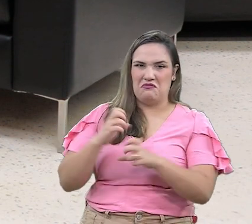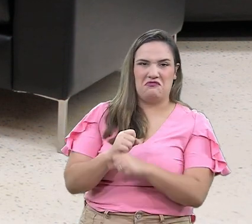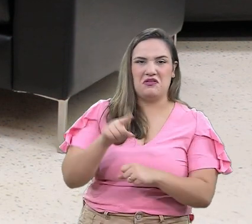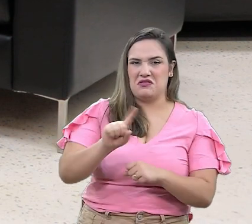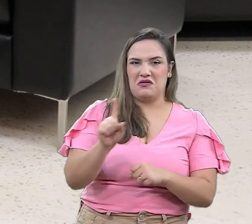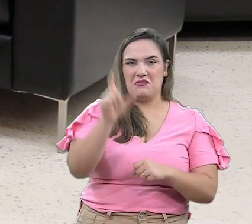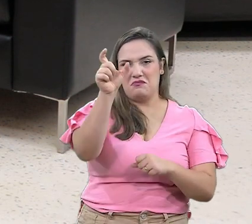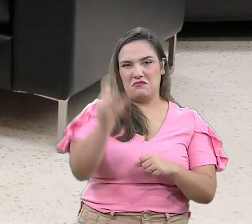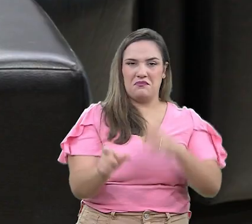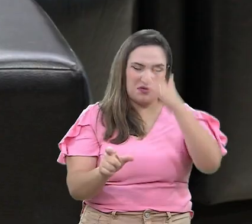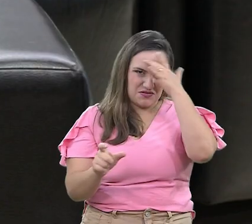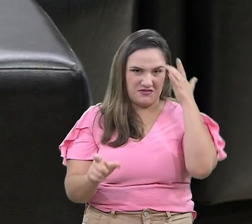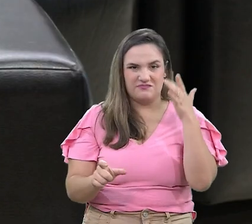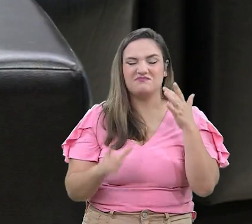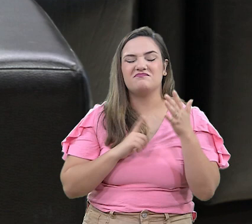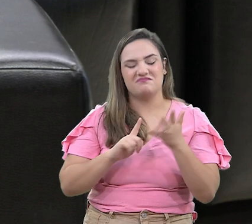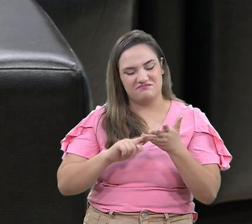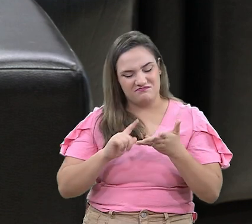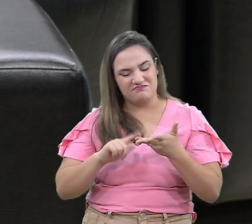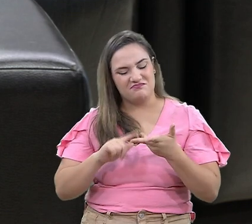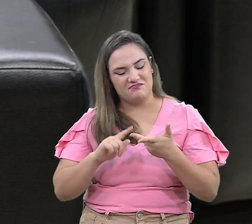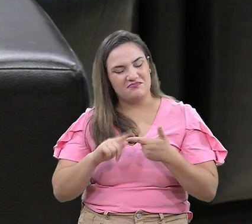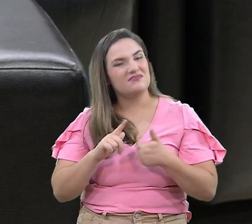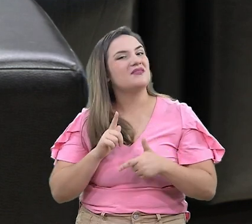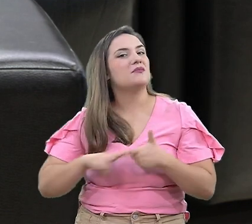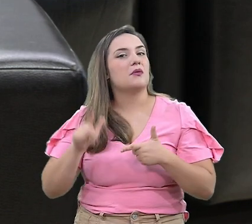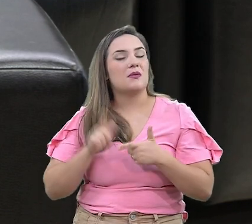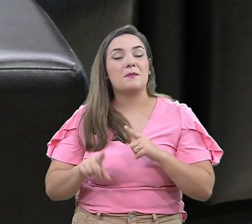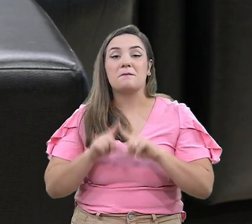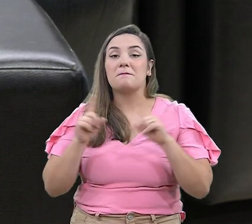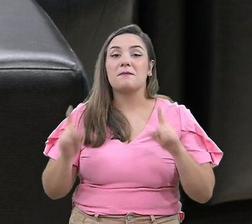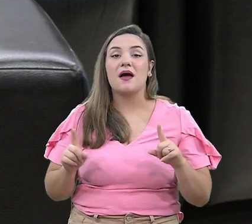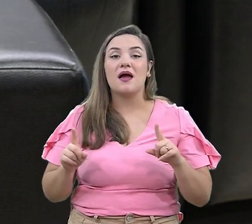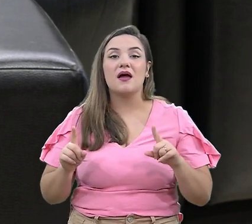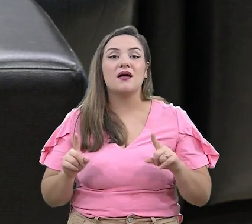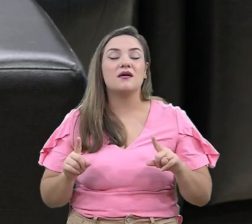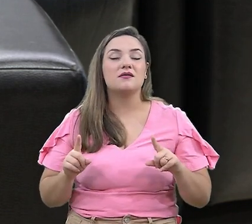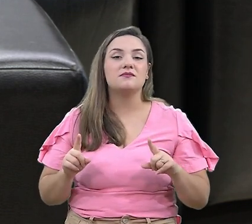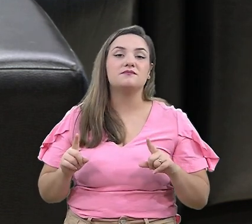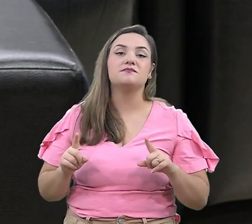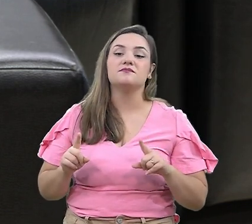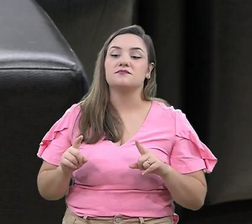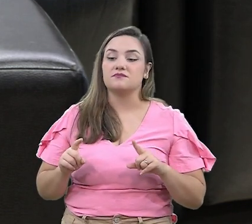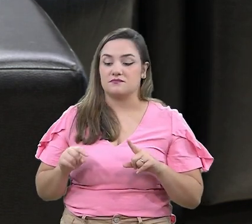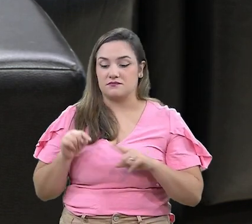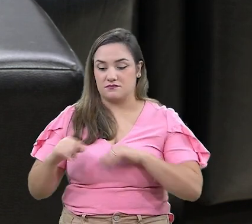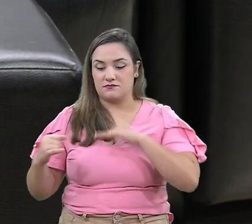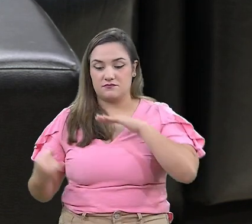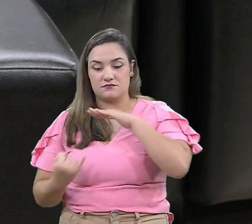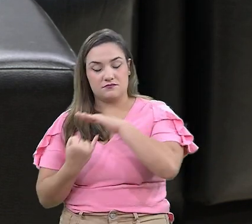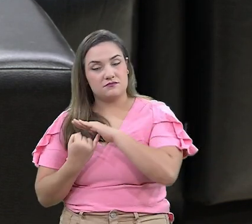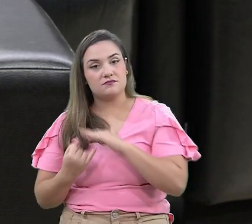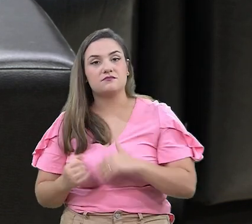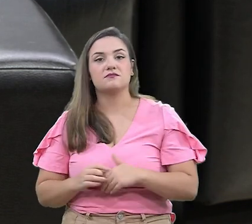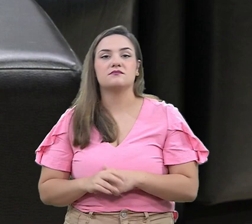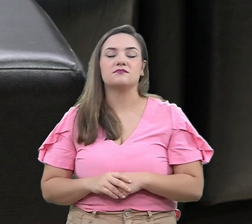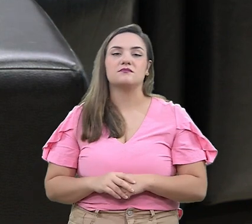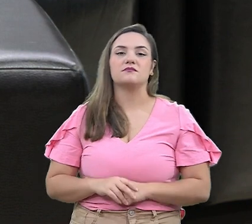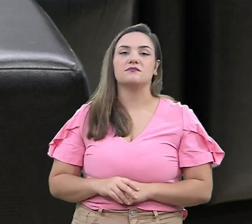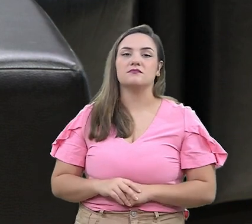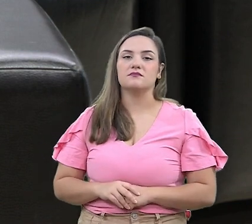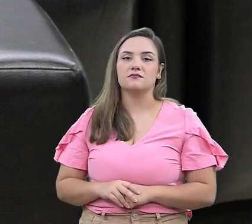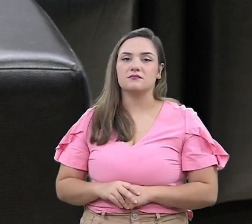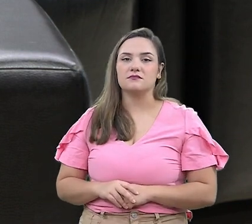a confiança. Então, são vários aspectos. Mas, para a instituição em si,